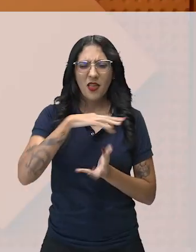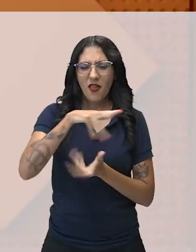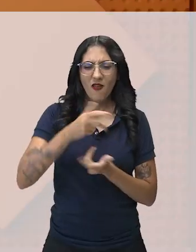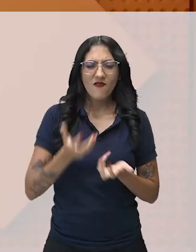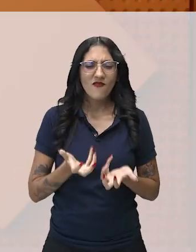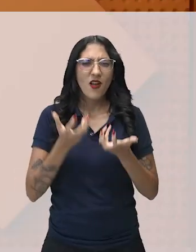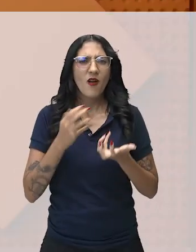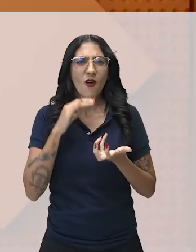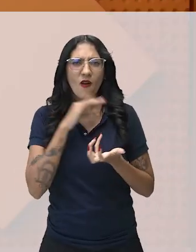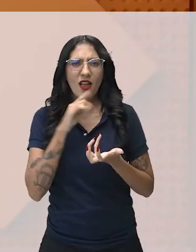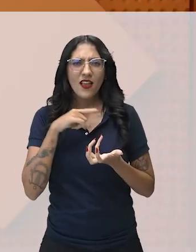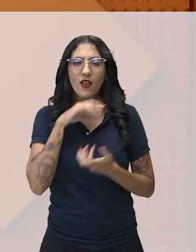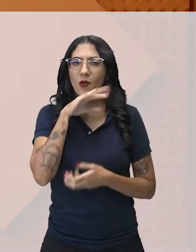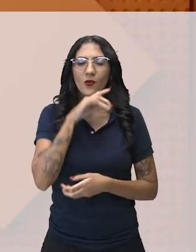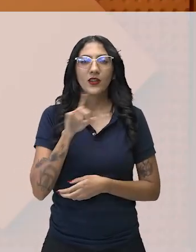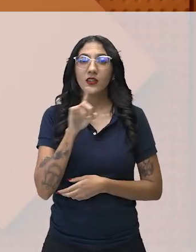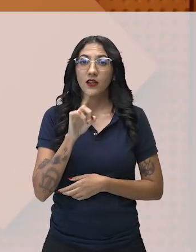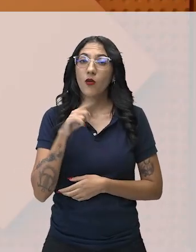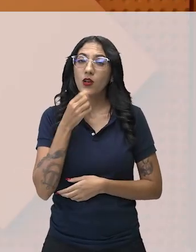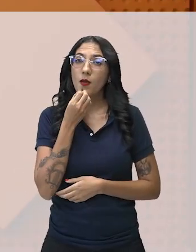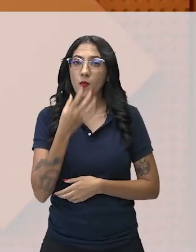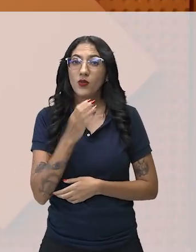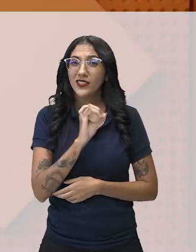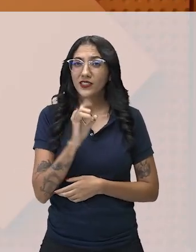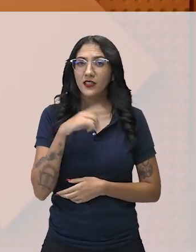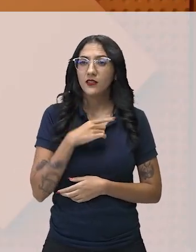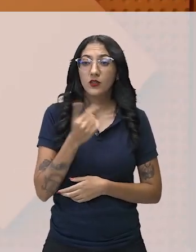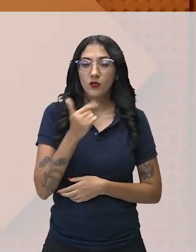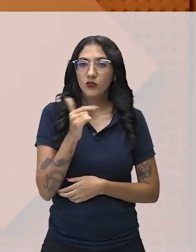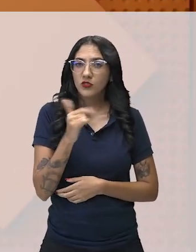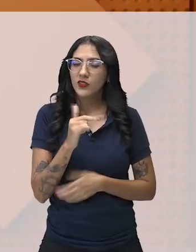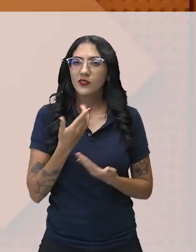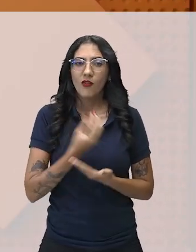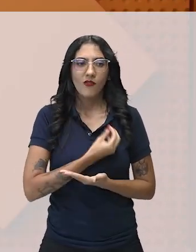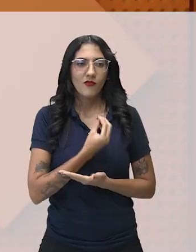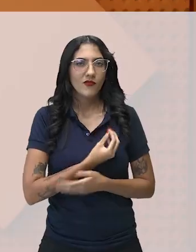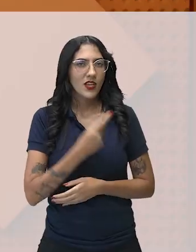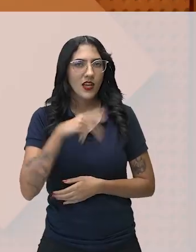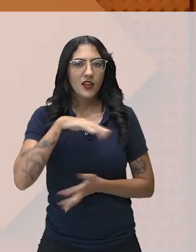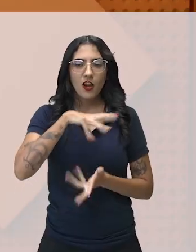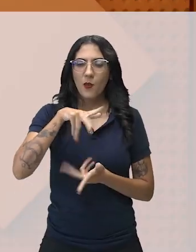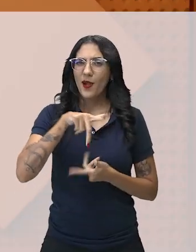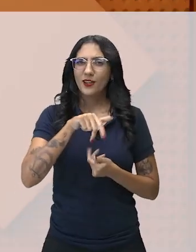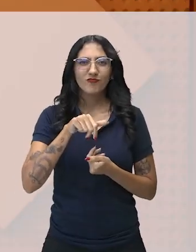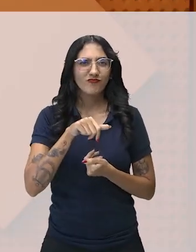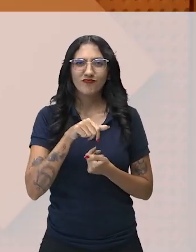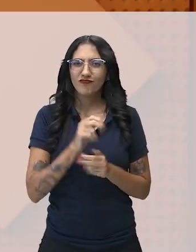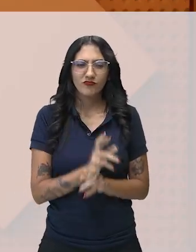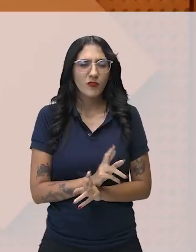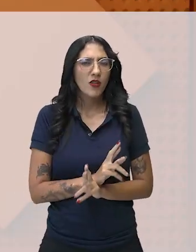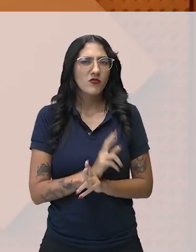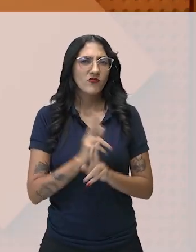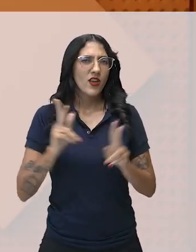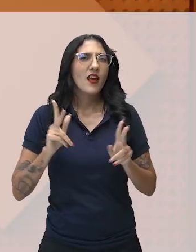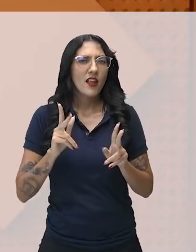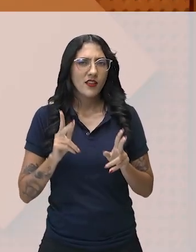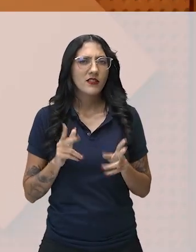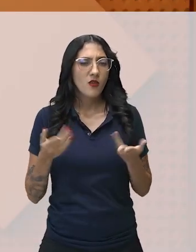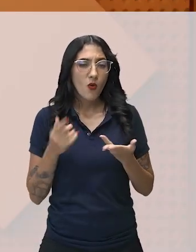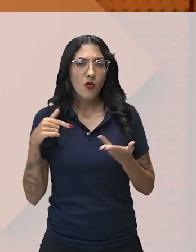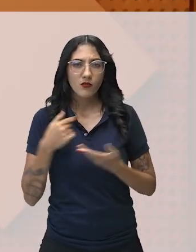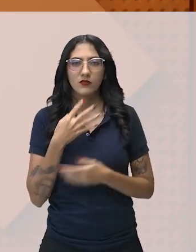é. É algo benéfico e se não fosse o efeito estufa, a vida no nosso planeta seria completamente diferente do que a